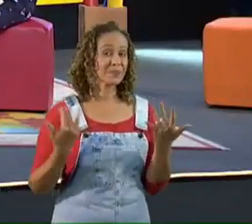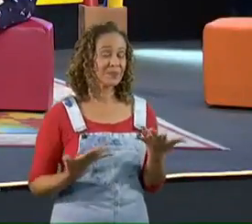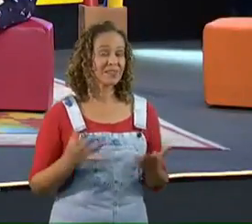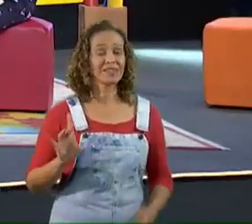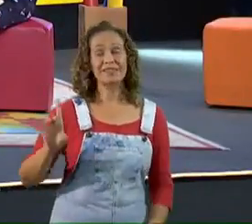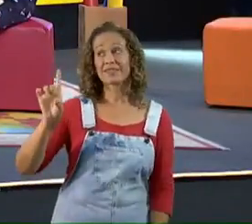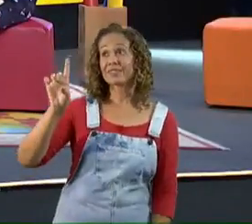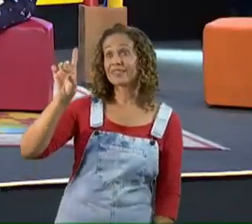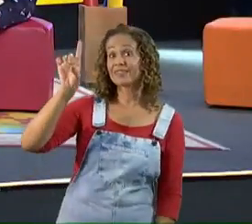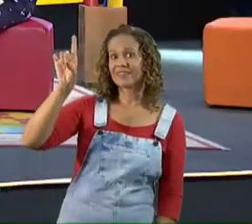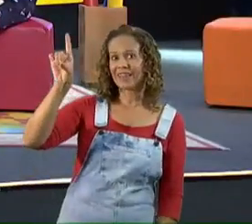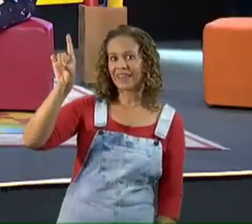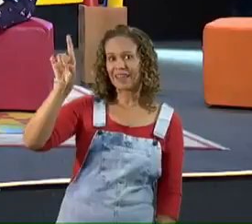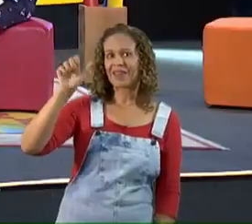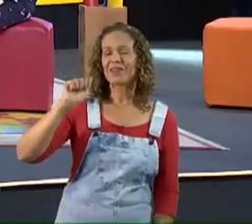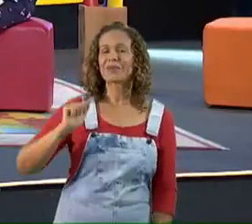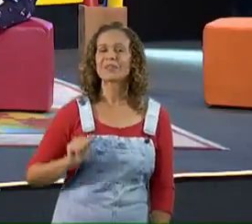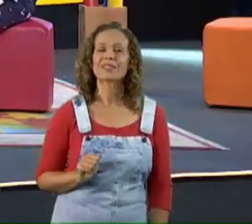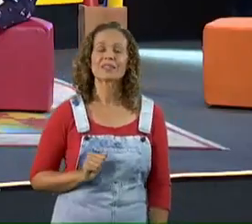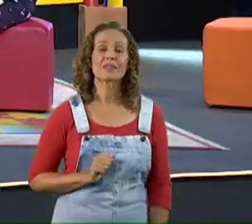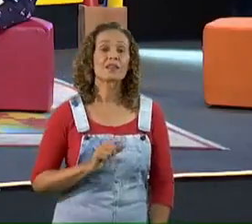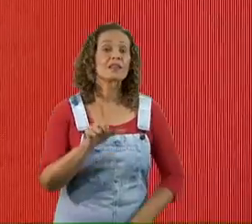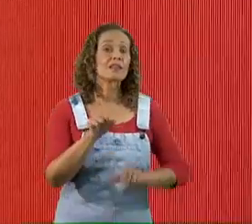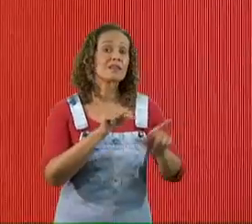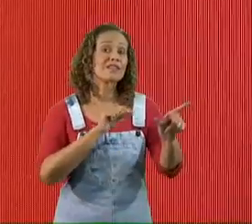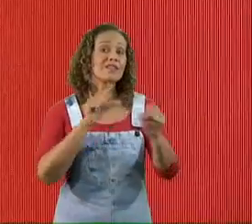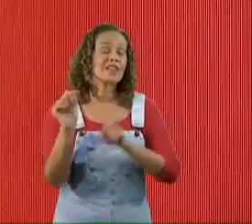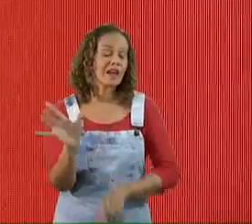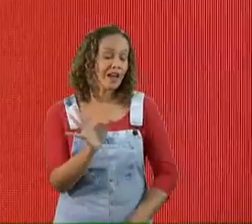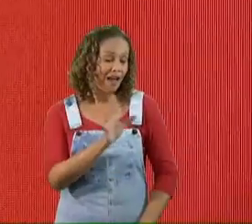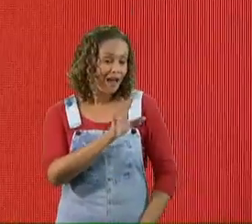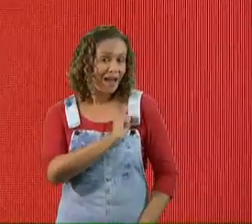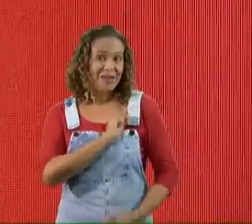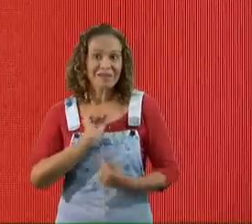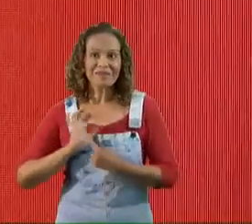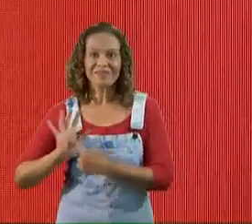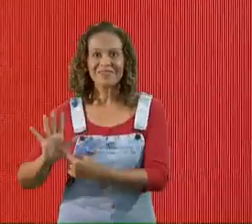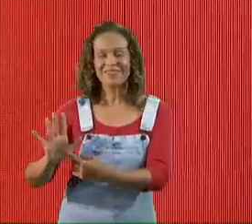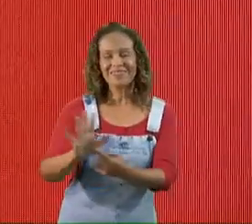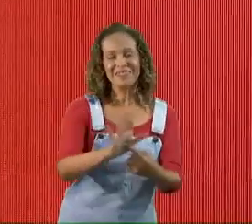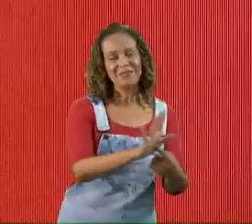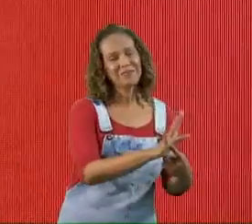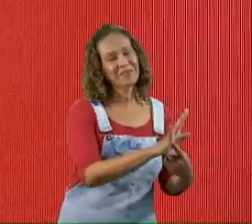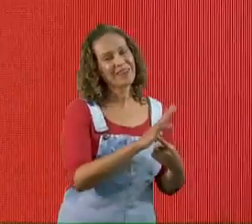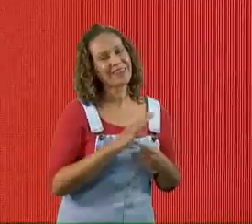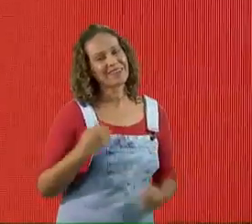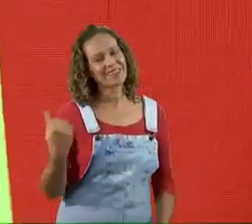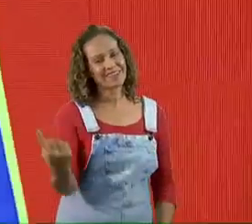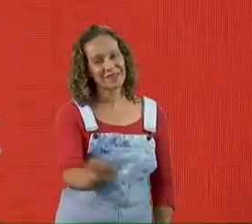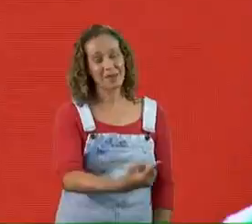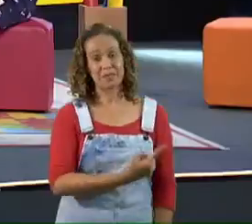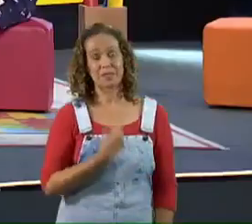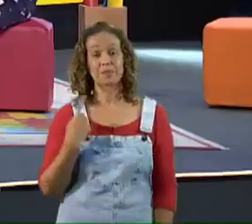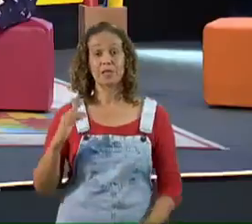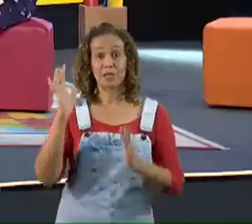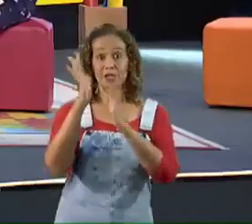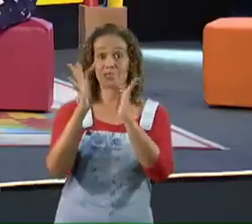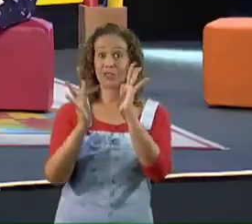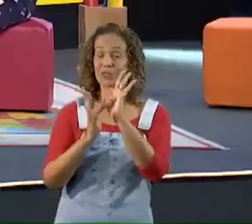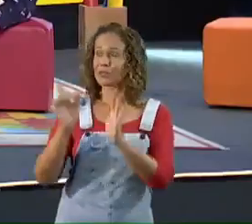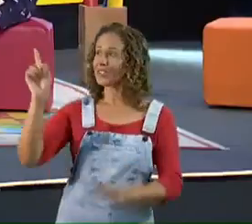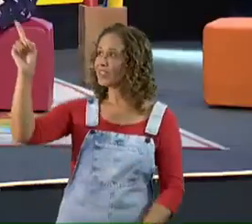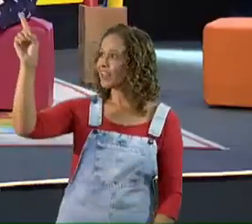Deus escolheu nos amar. E ele veio a esse mundo. Pois